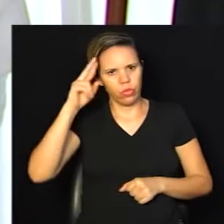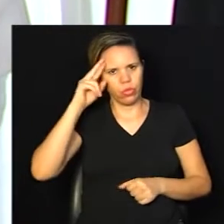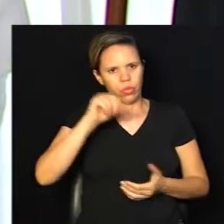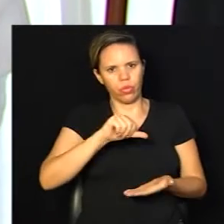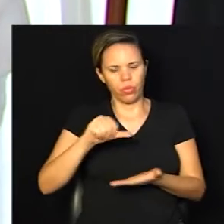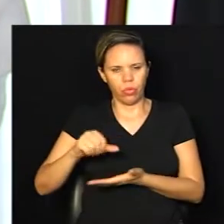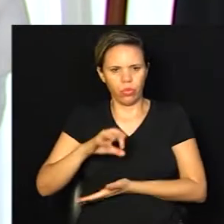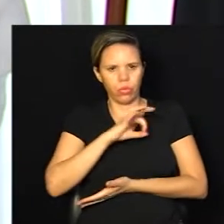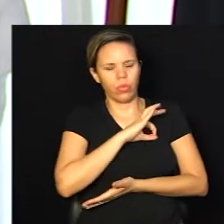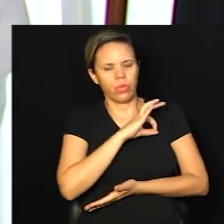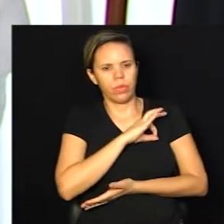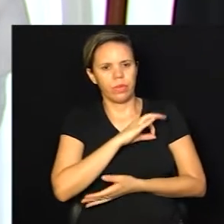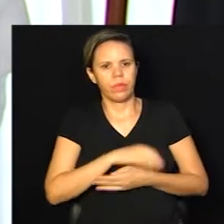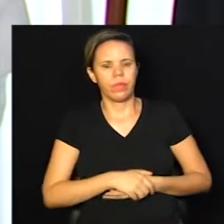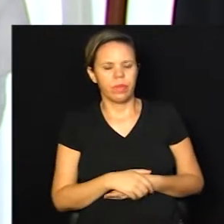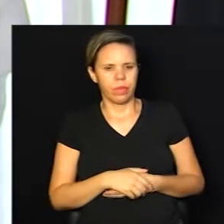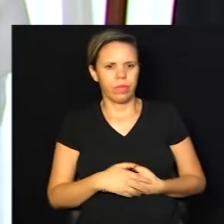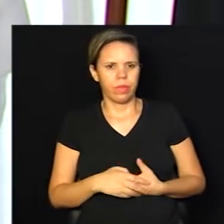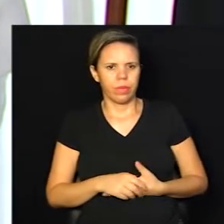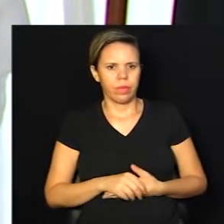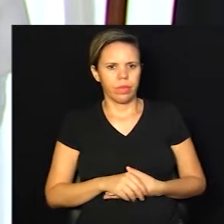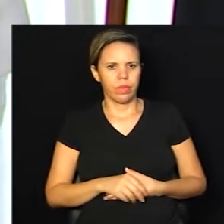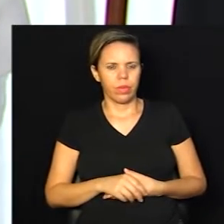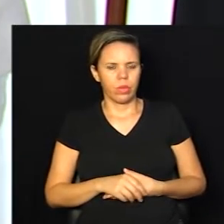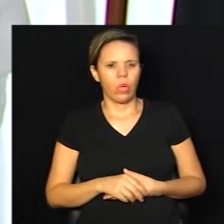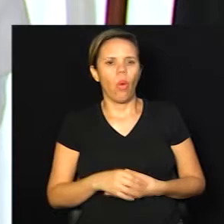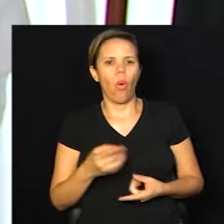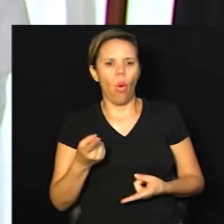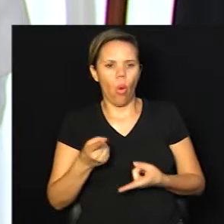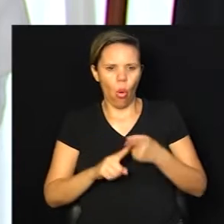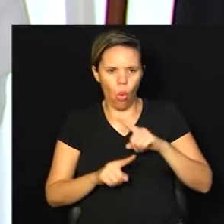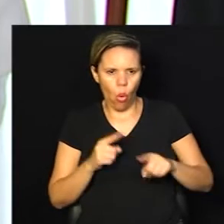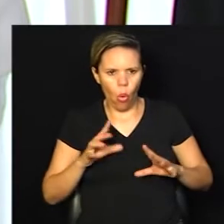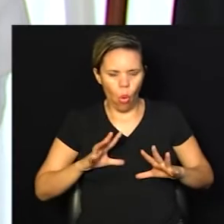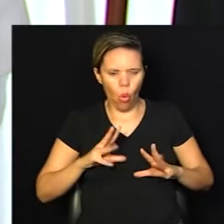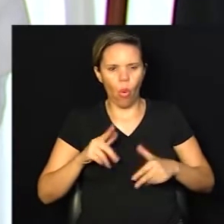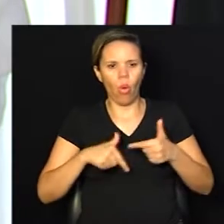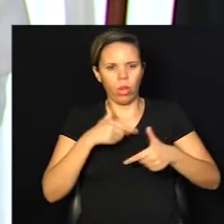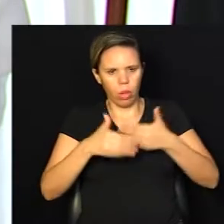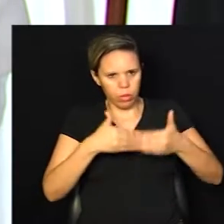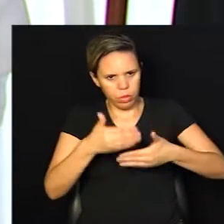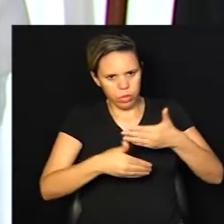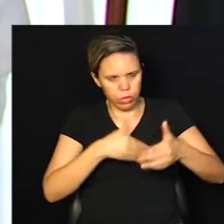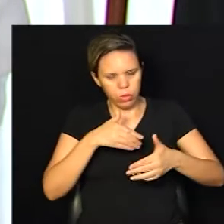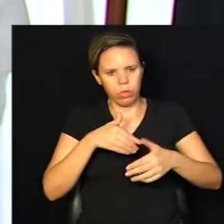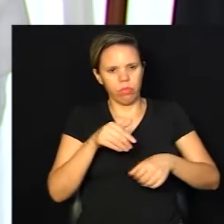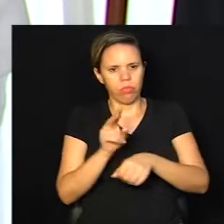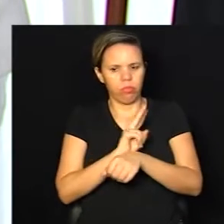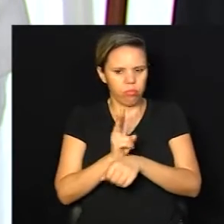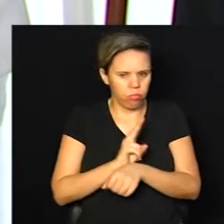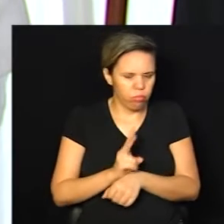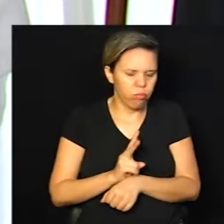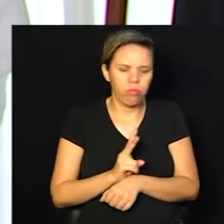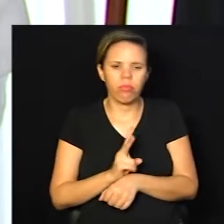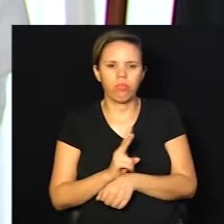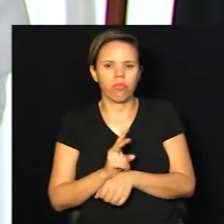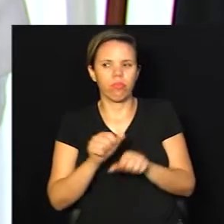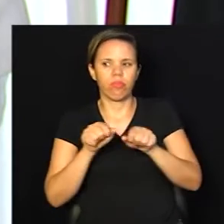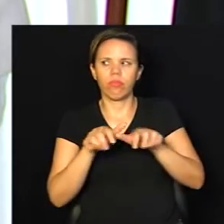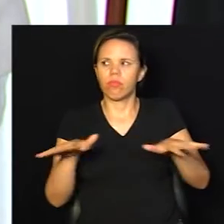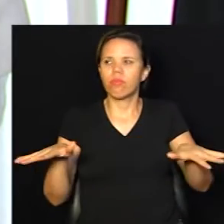comandantes territoriais da Polícia Militar, em que ficou acordado todo esse processo, toda a operacionalização